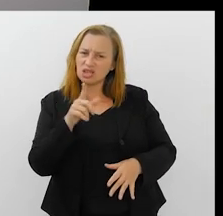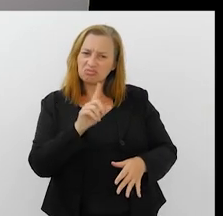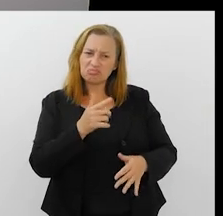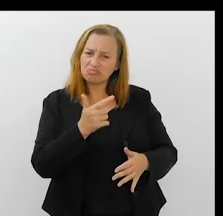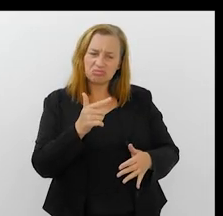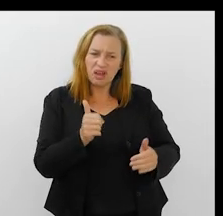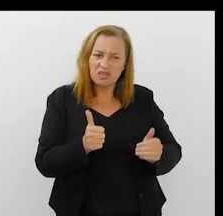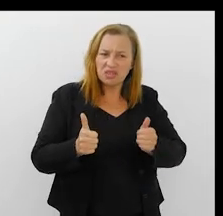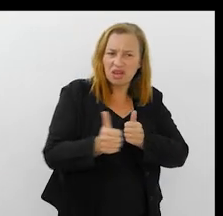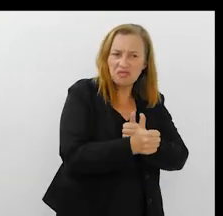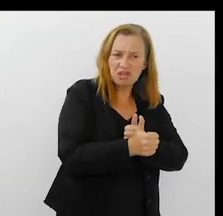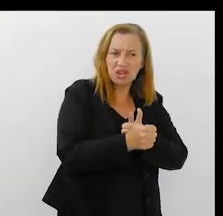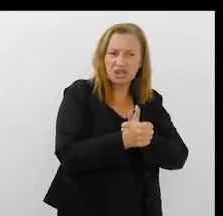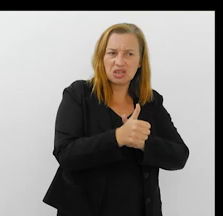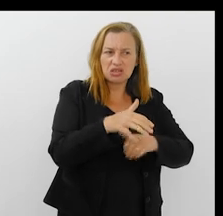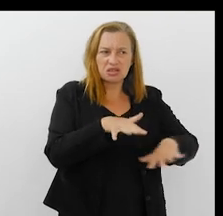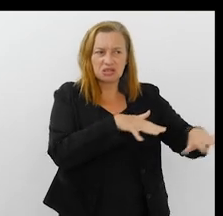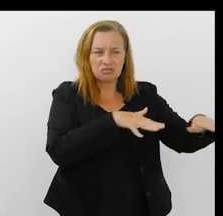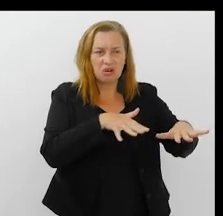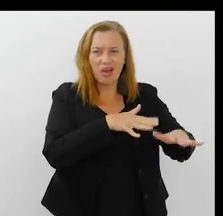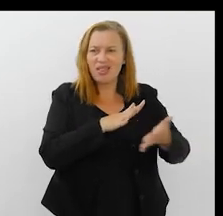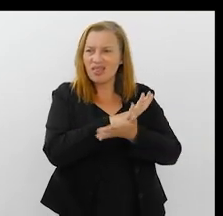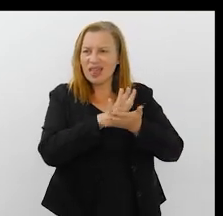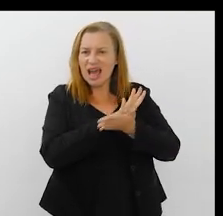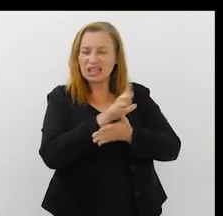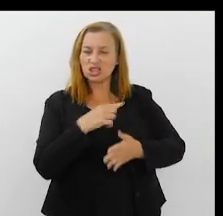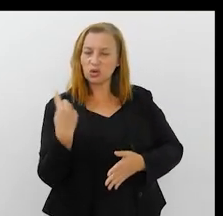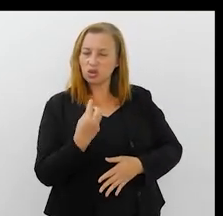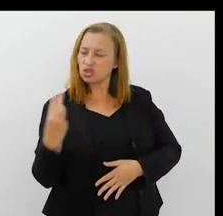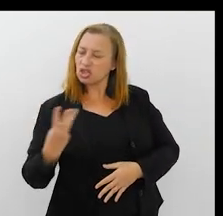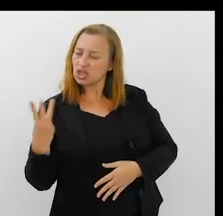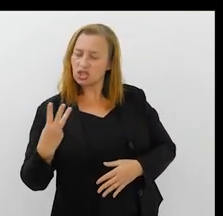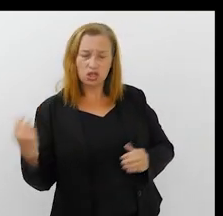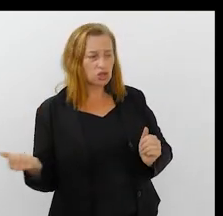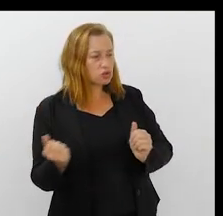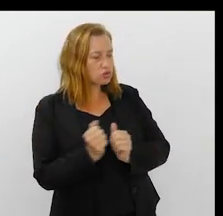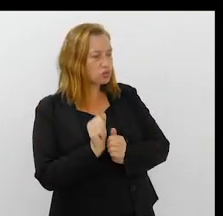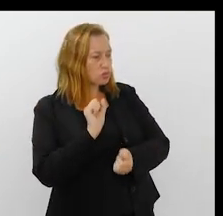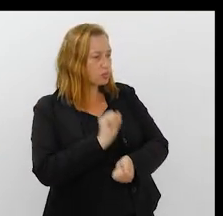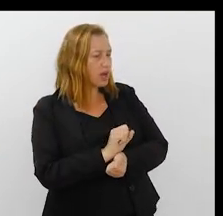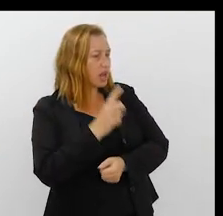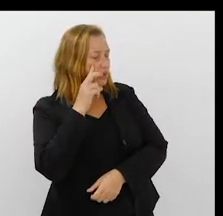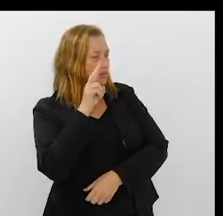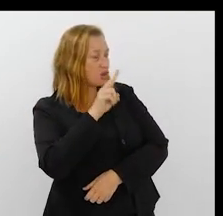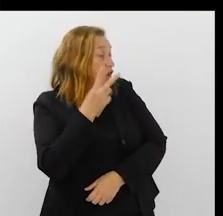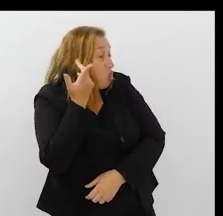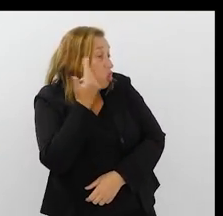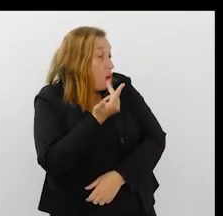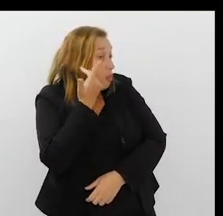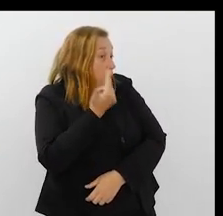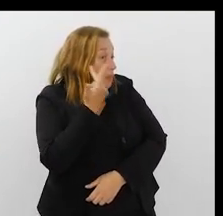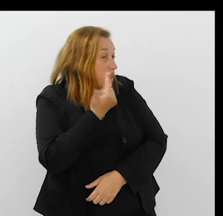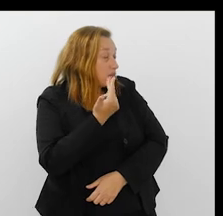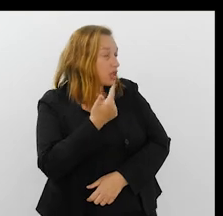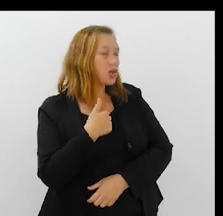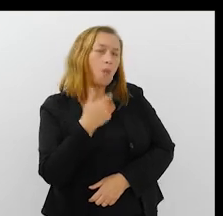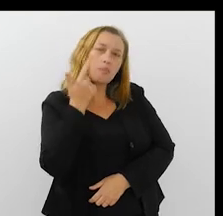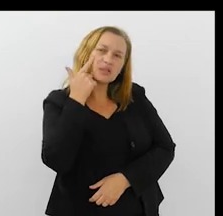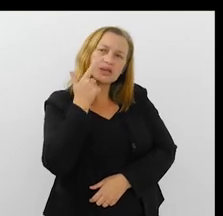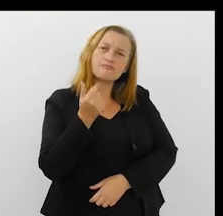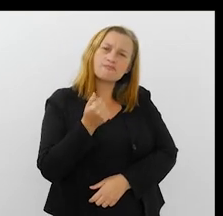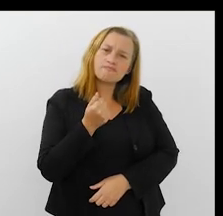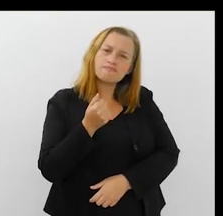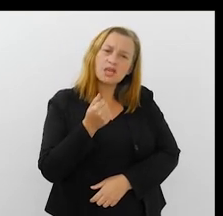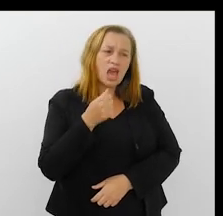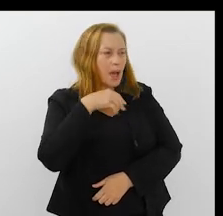estavam na frente da escola, vocês não estavam lá atrás dando tchau. Nós estávamos os três parados, naturalmente, eu, você e ele. E aí eu